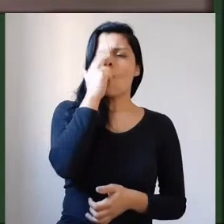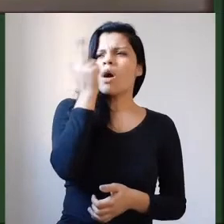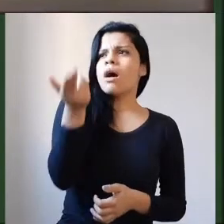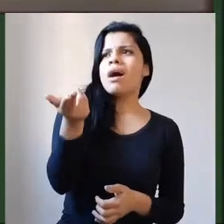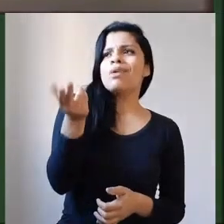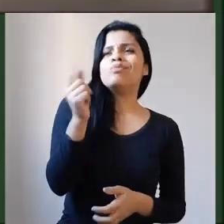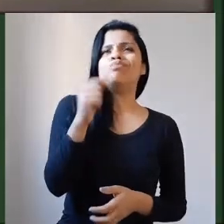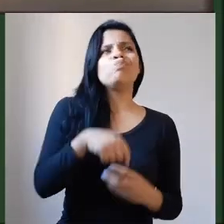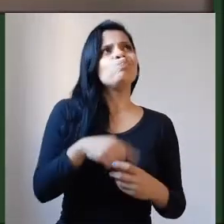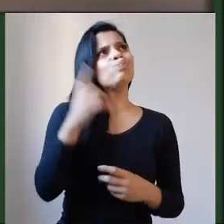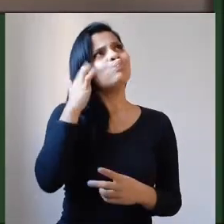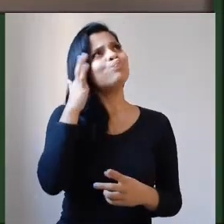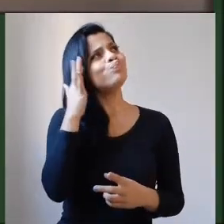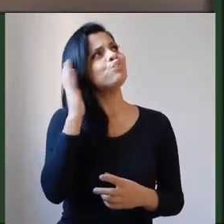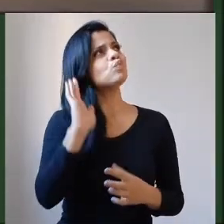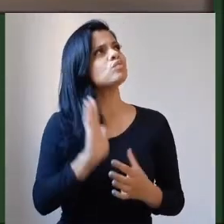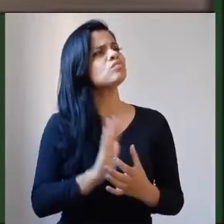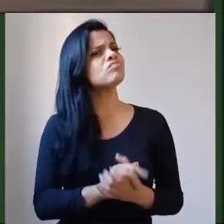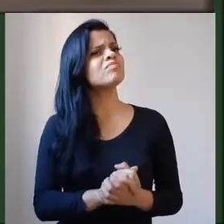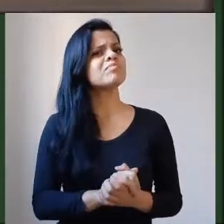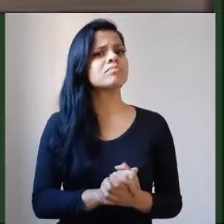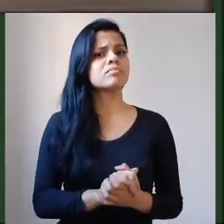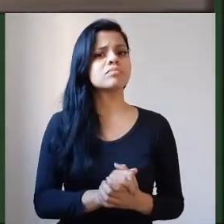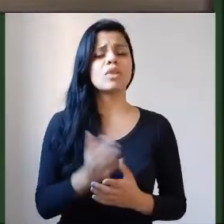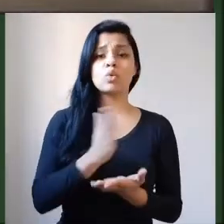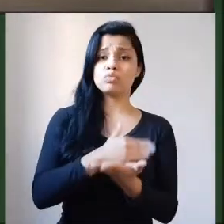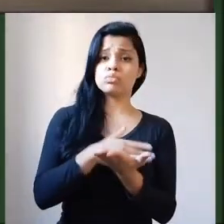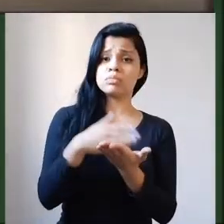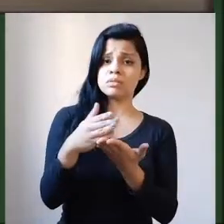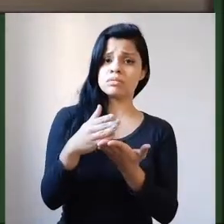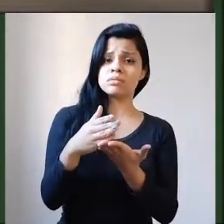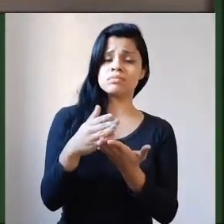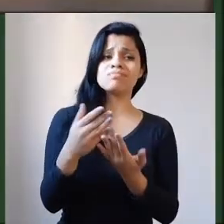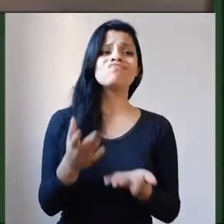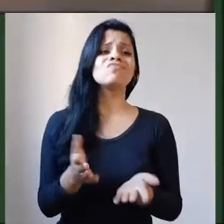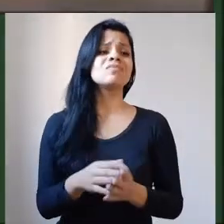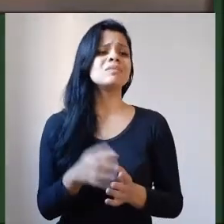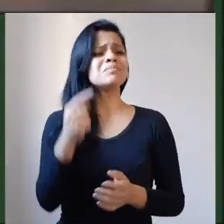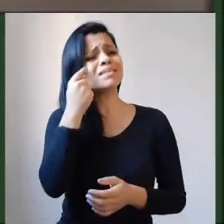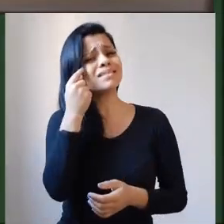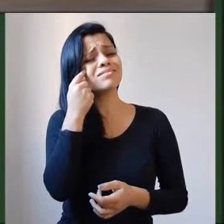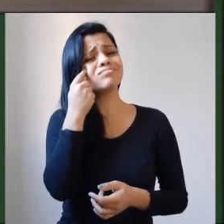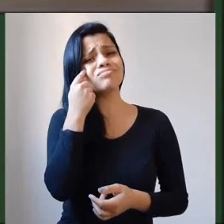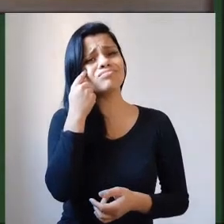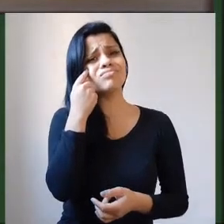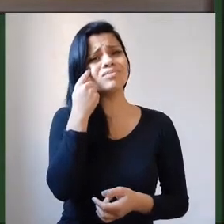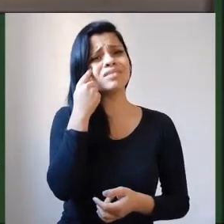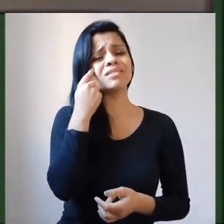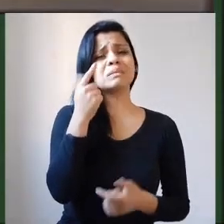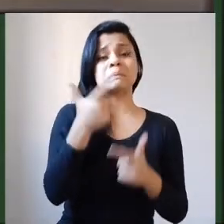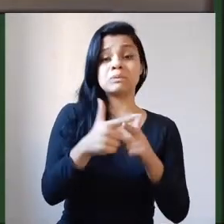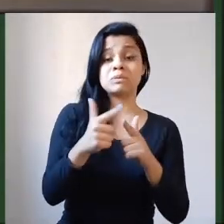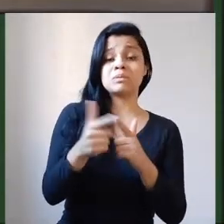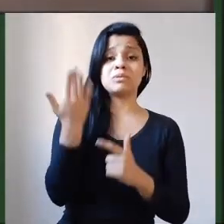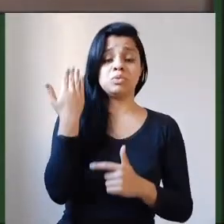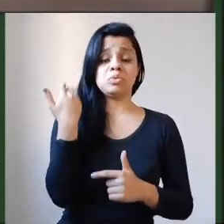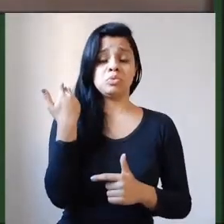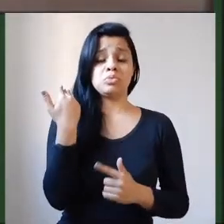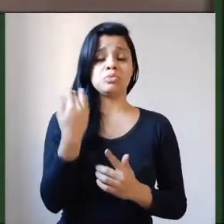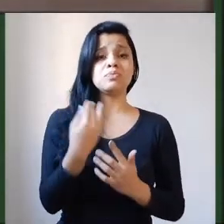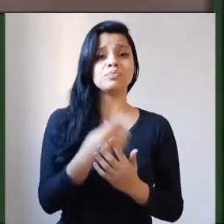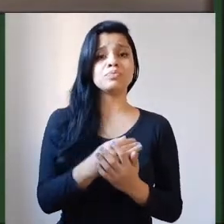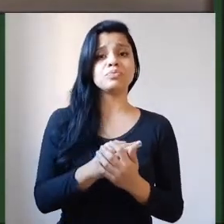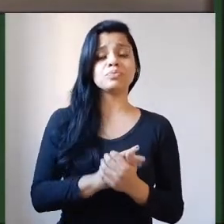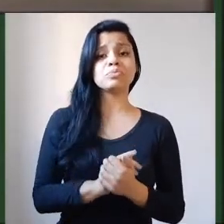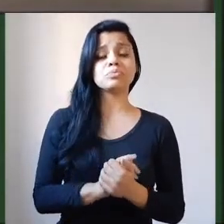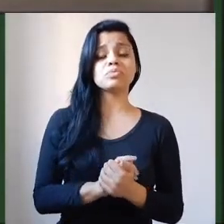a gente, quando começou, eu comecei a atender os pacientes suspeitos ou confirmados